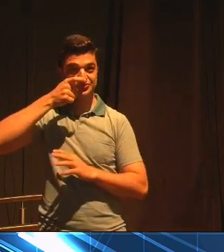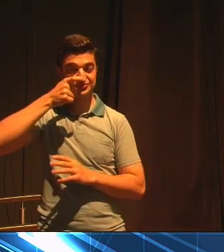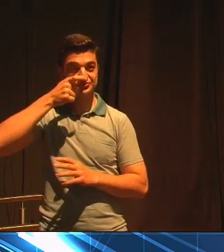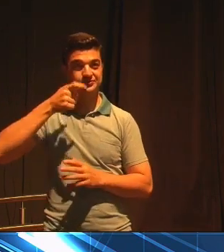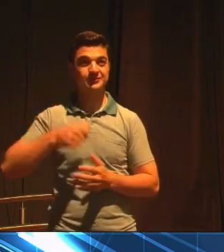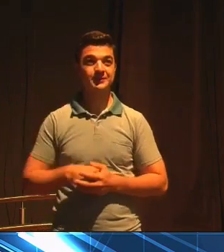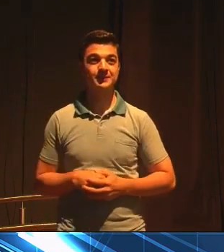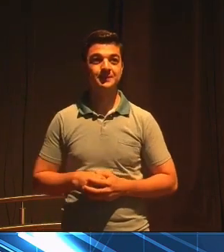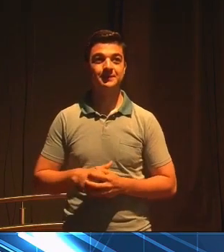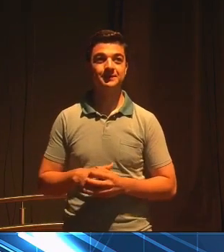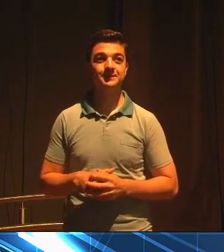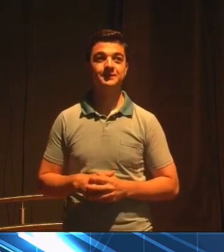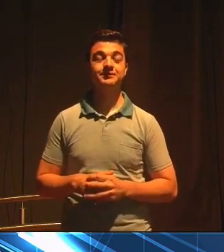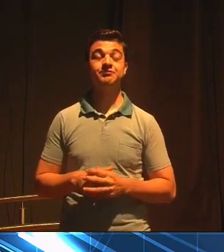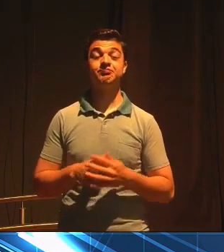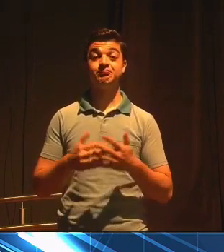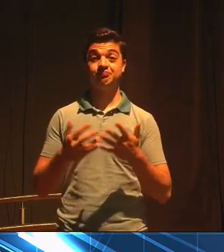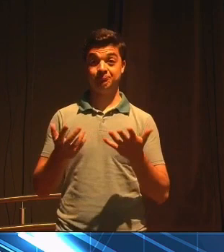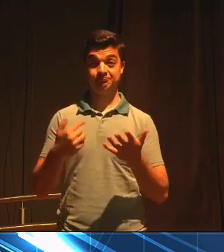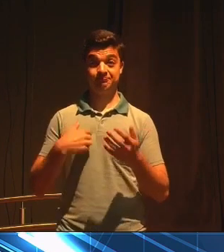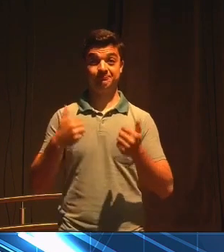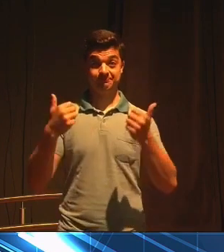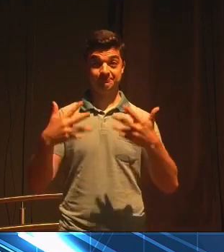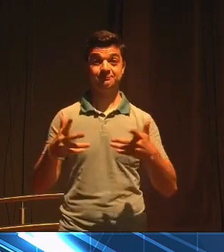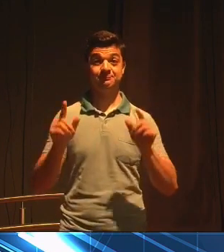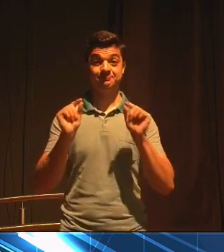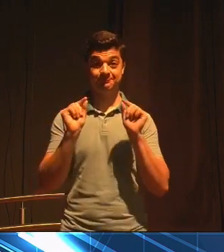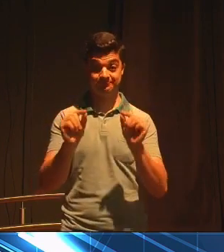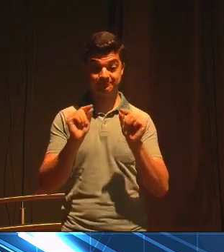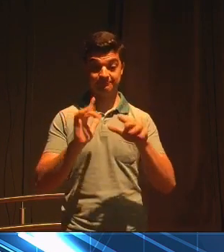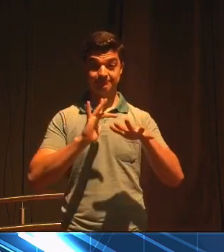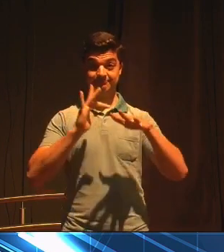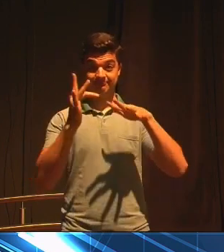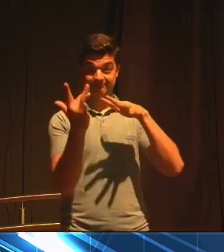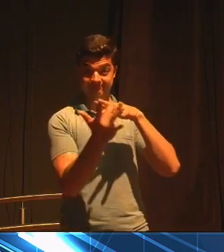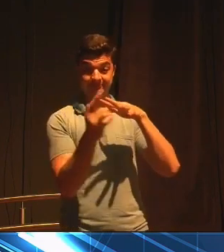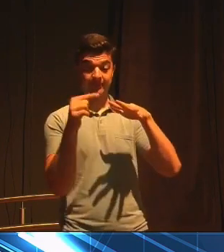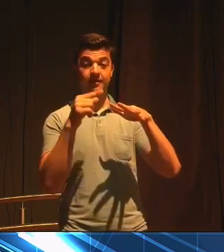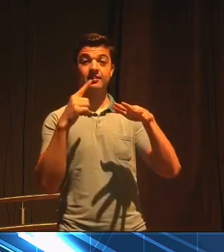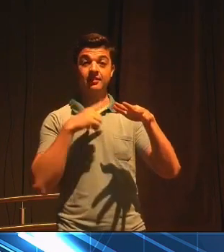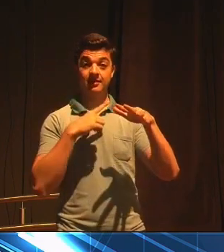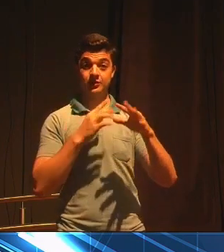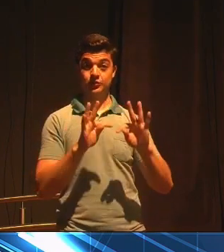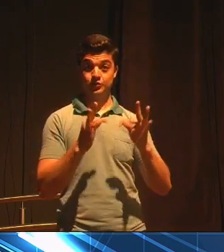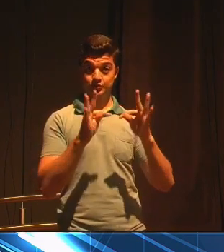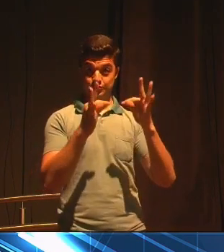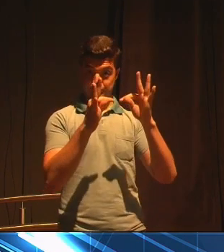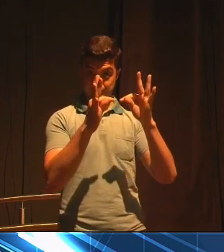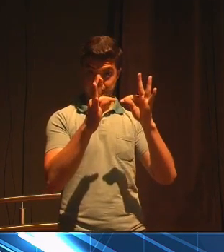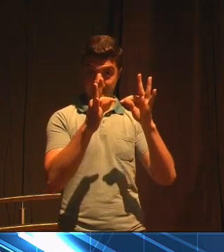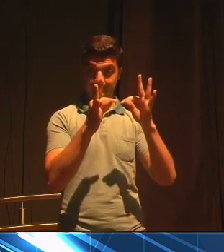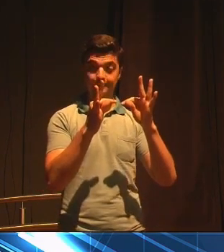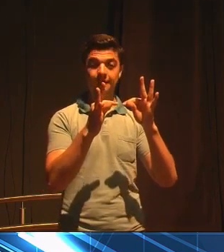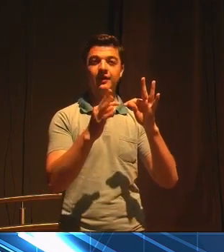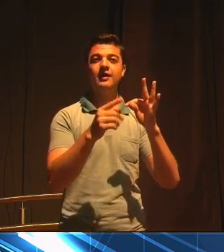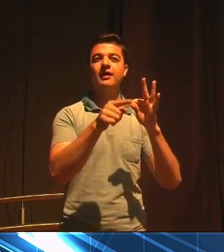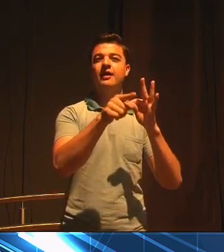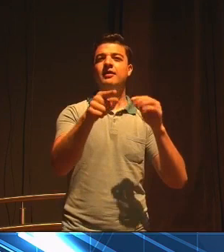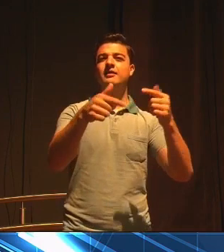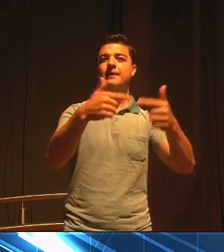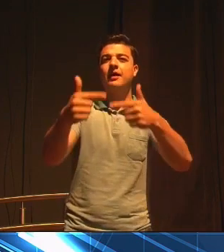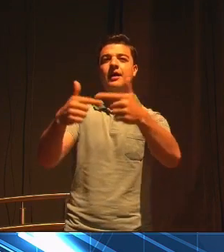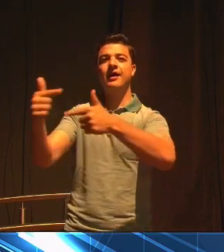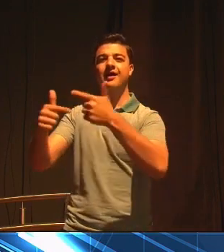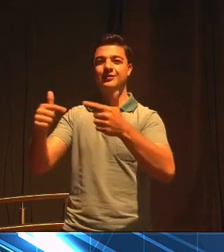com vocês sobre o impacto que a tecnologia presente nas redes sociais está causando nas carreiras dentro de tech. A gente